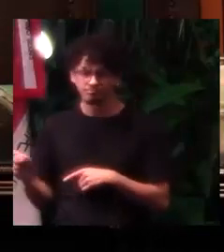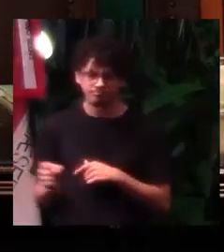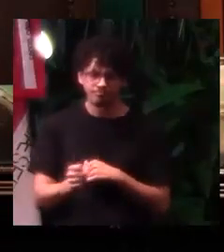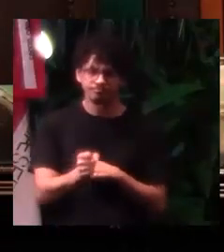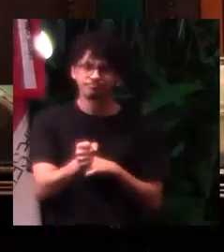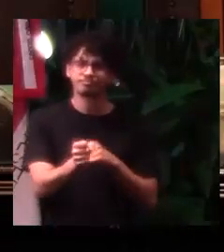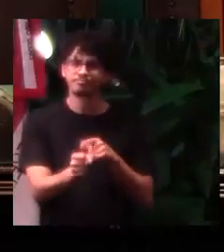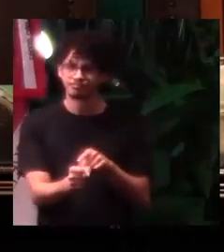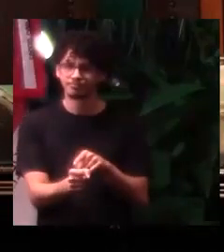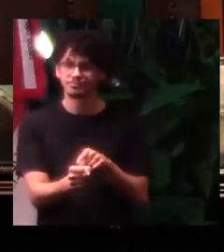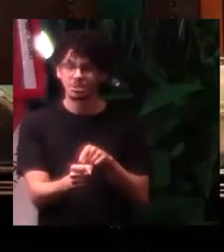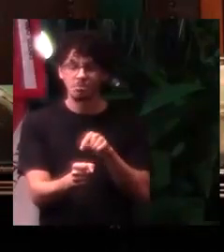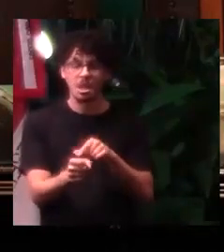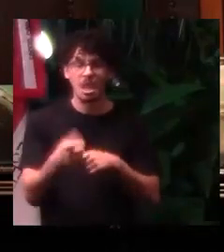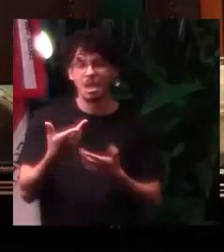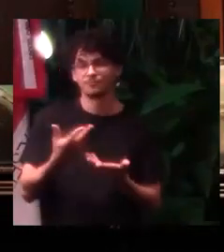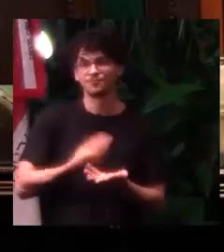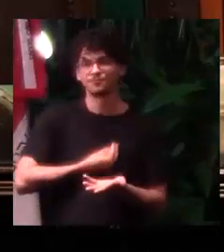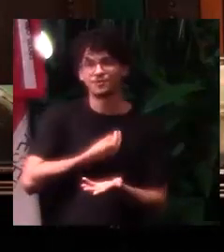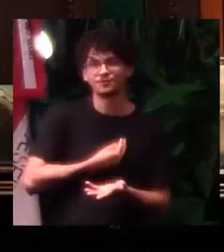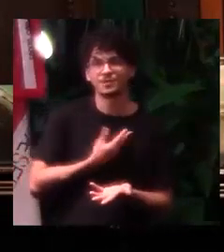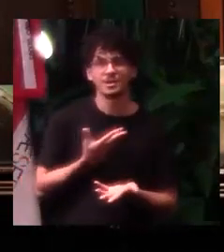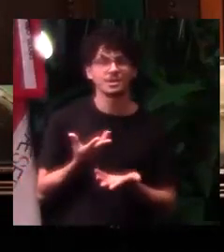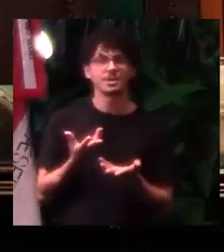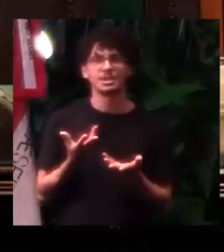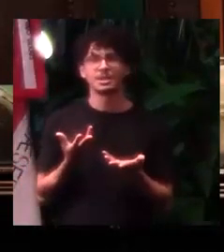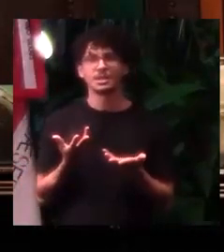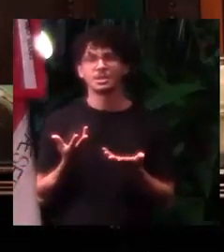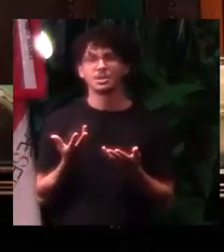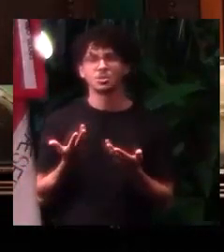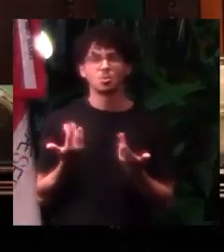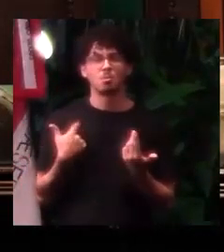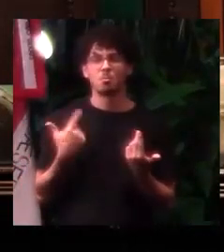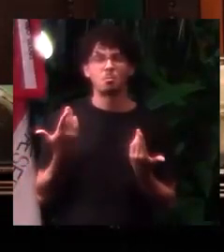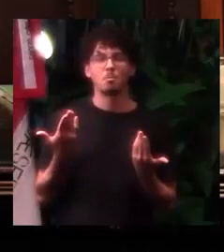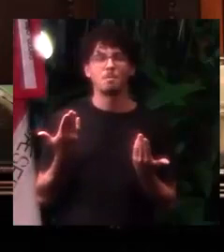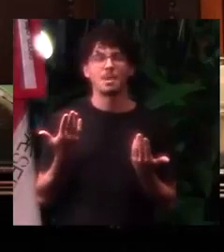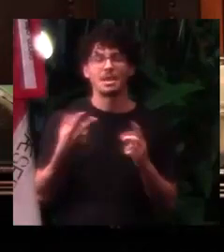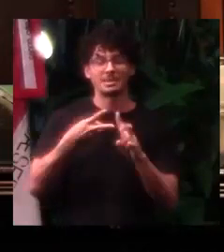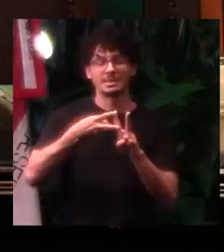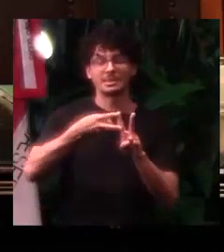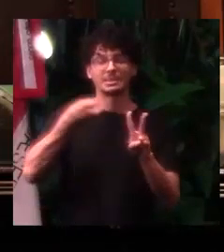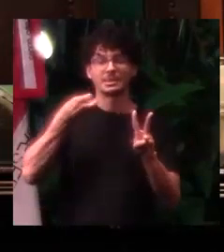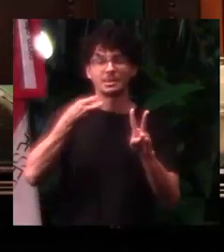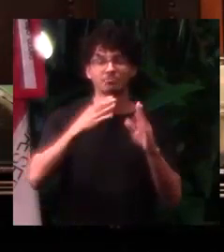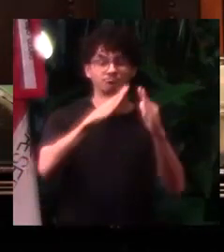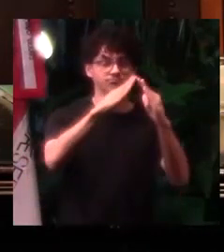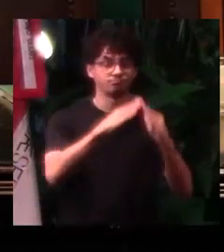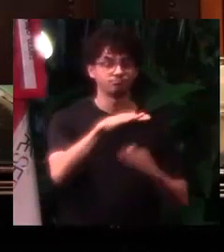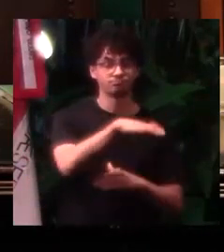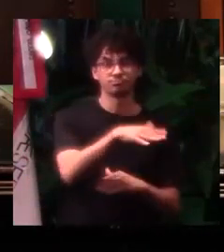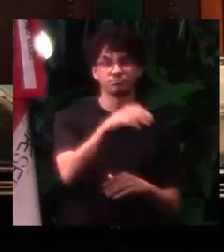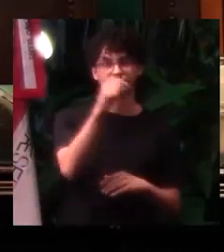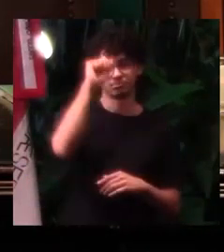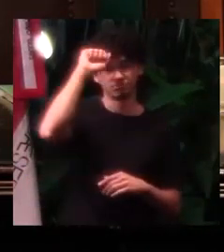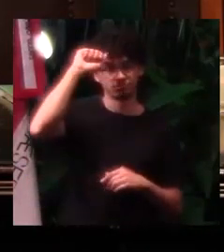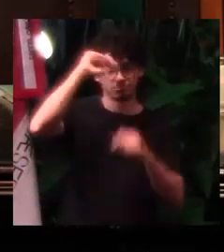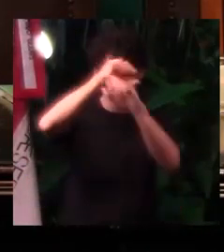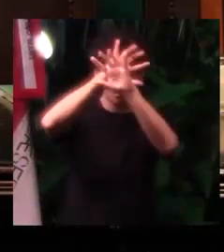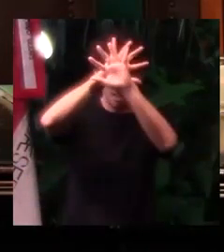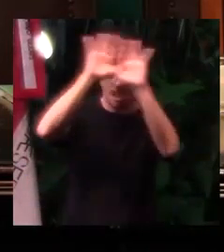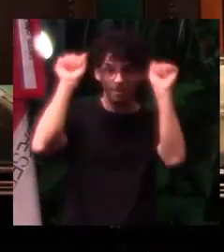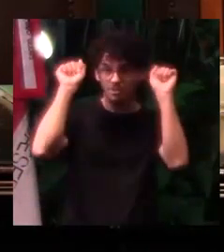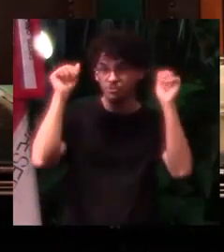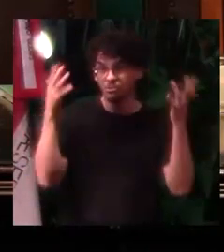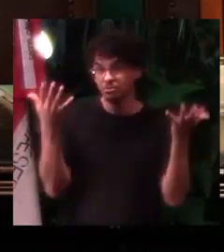né, para viver com uma tribo na Amazônia, né, ele pode ser tido como